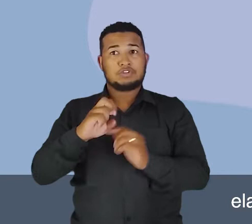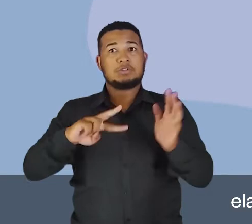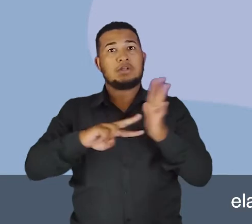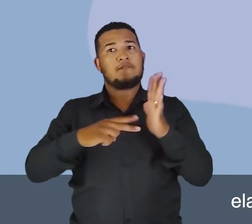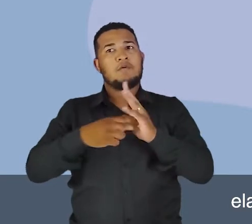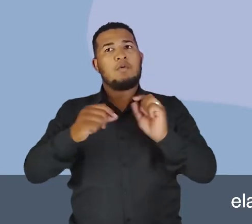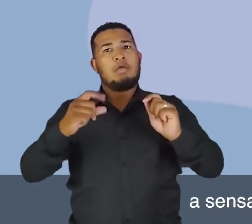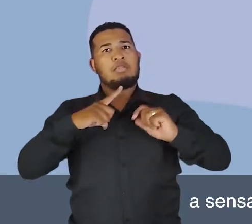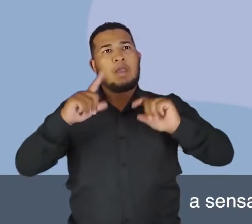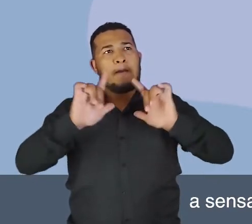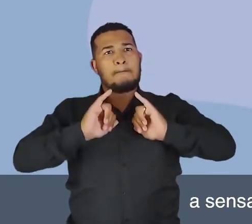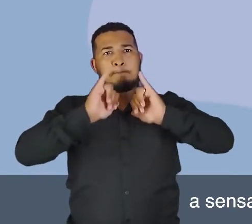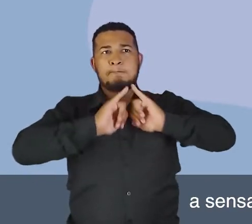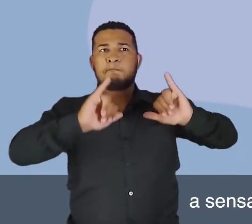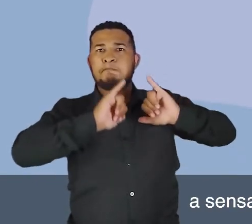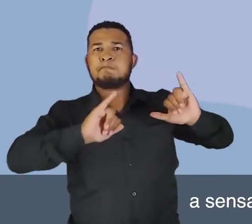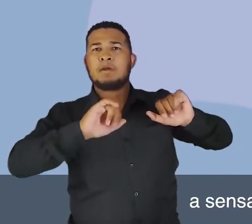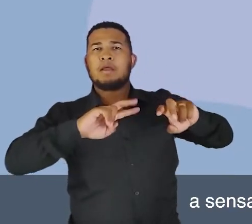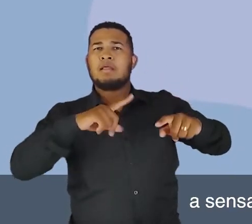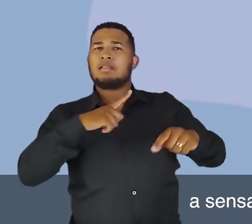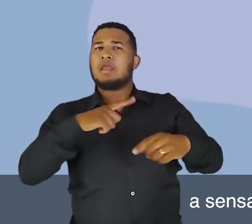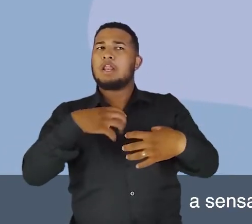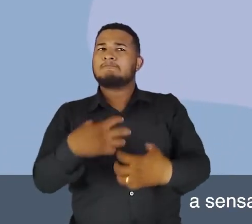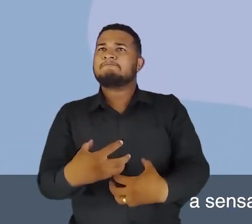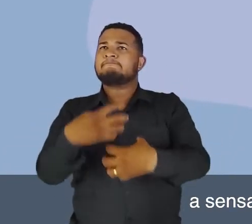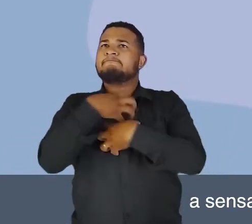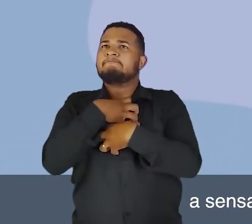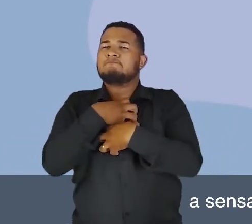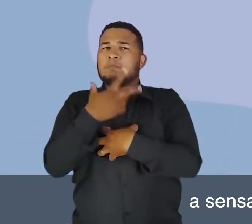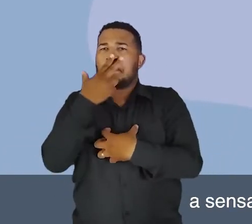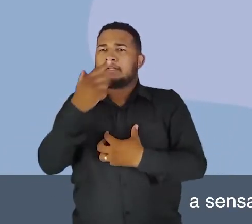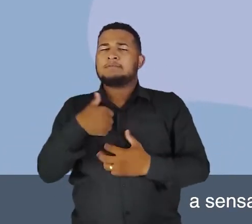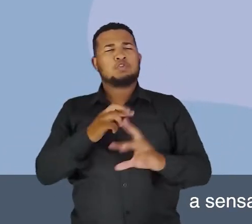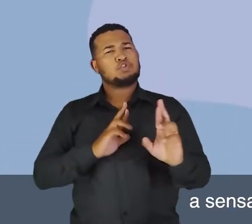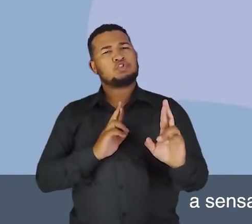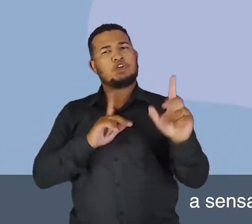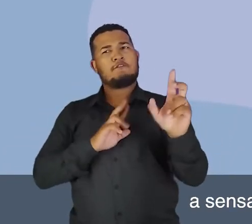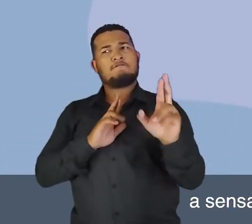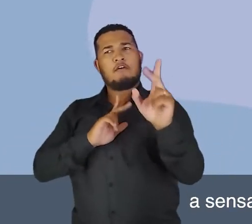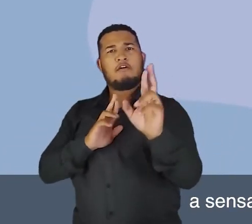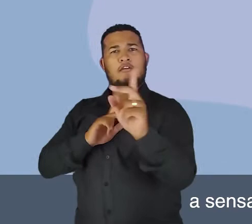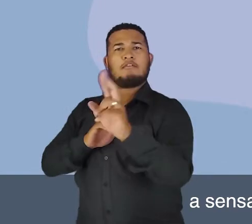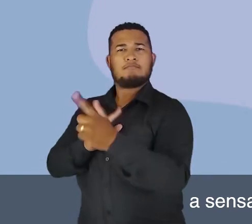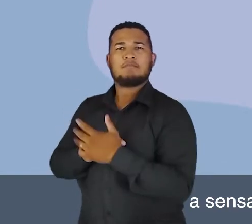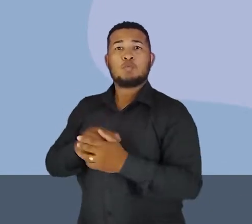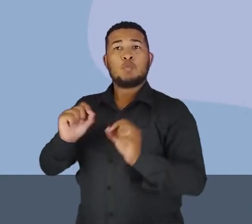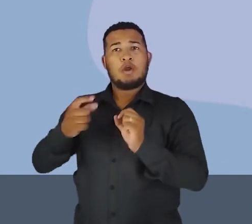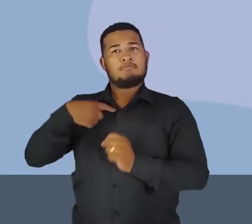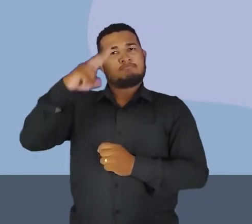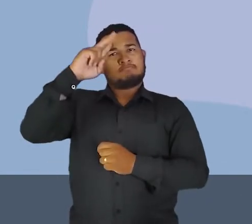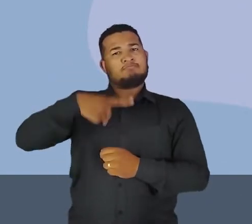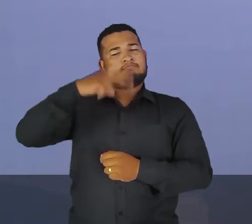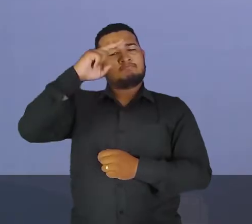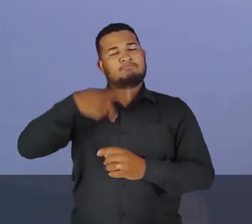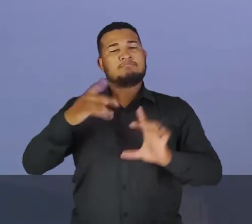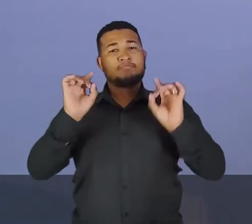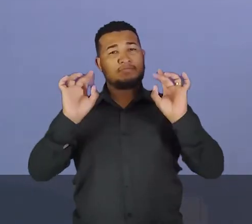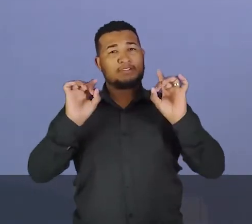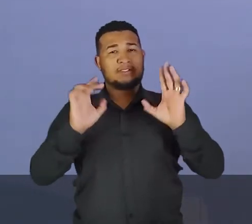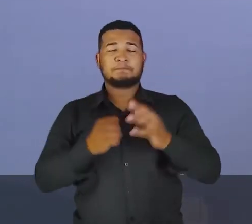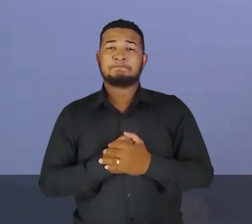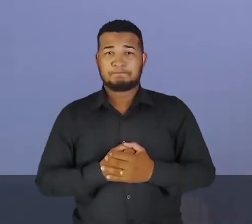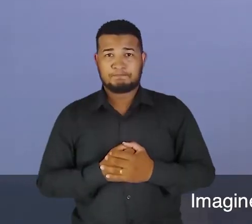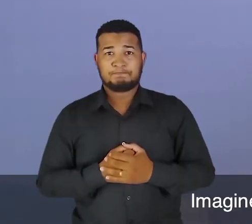sensação, repito, a sensação de ser diferente entre os demais, com uma individualidade especial. Então, olhem